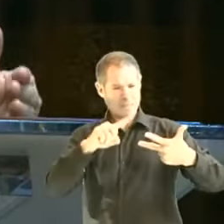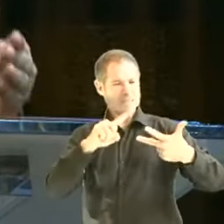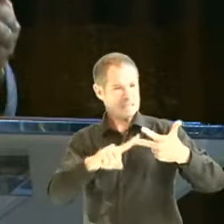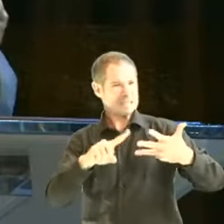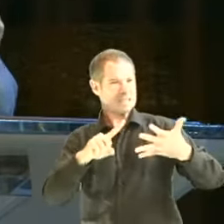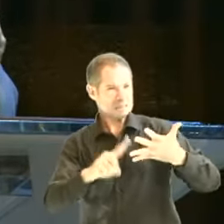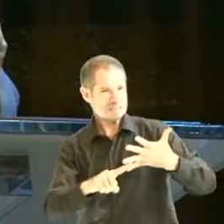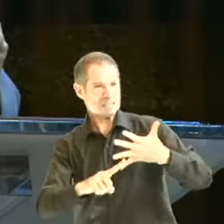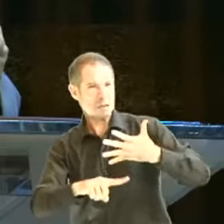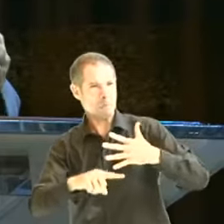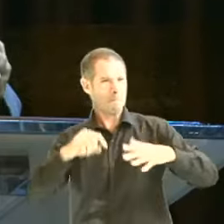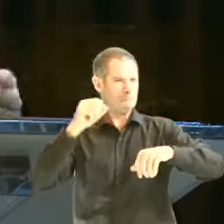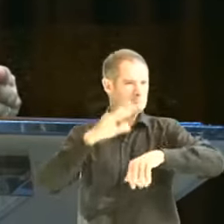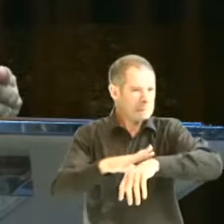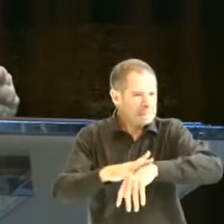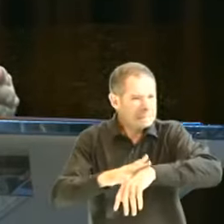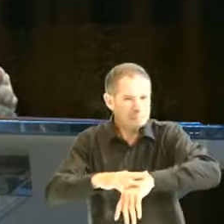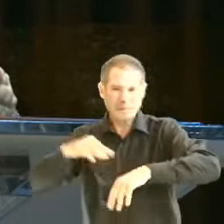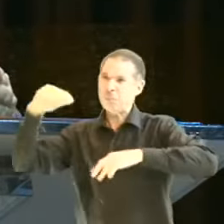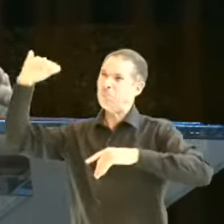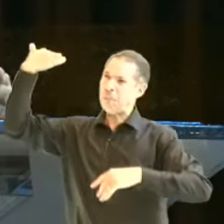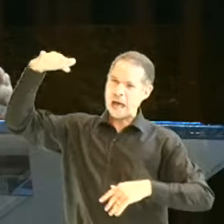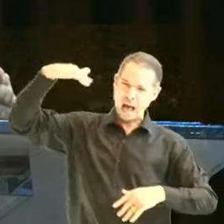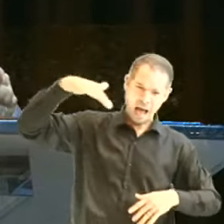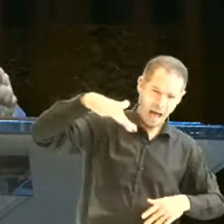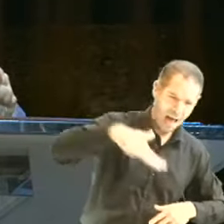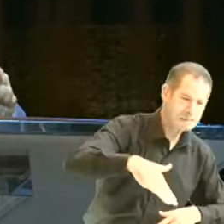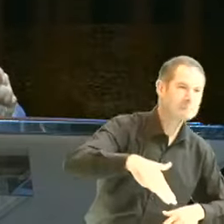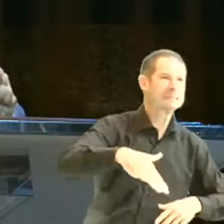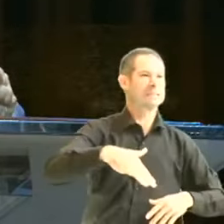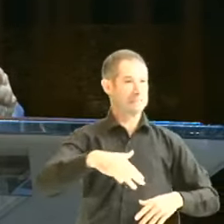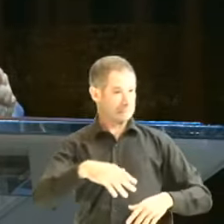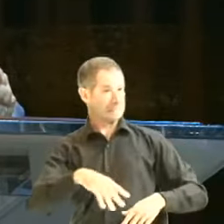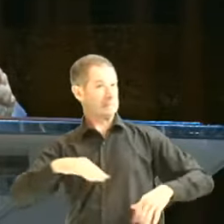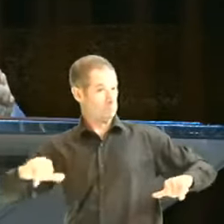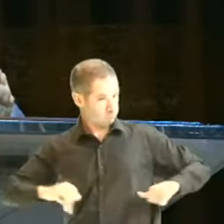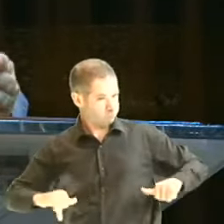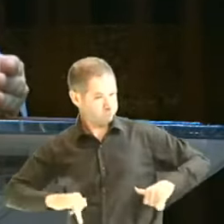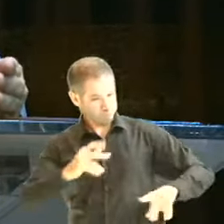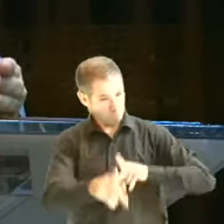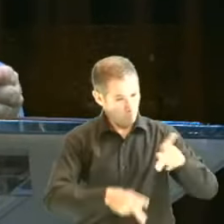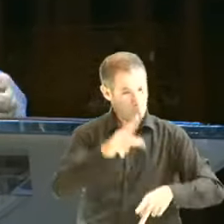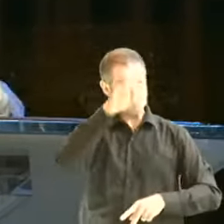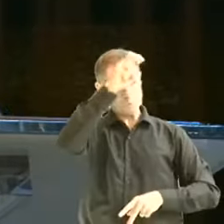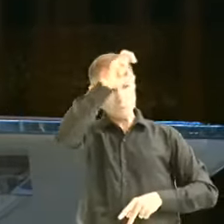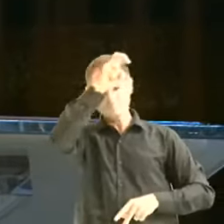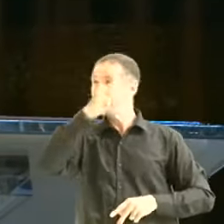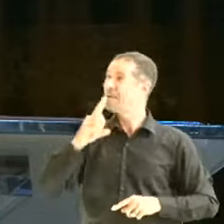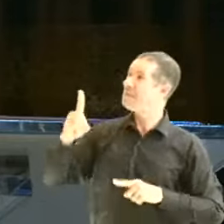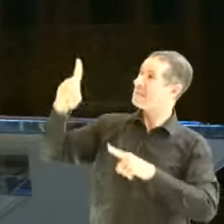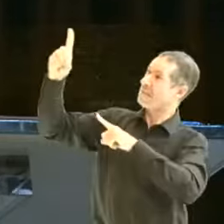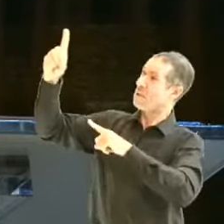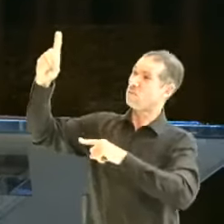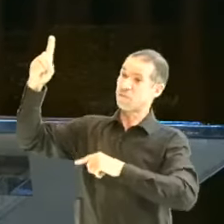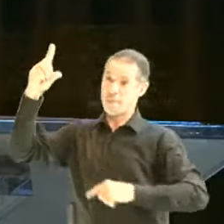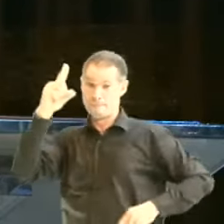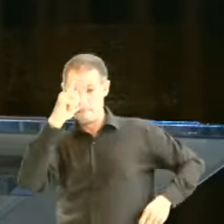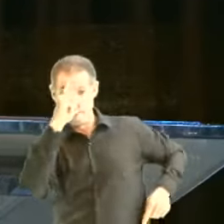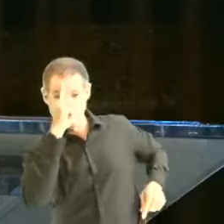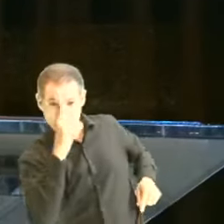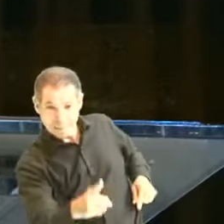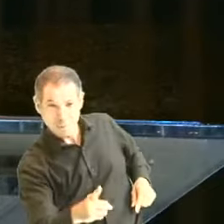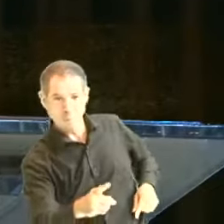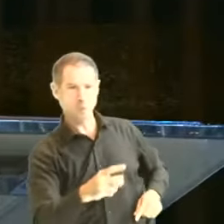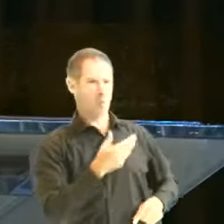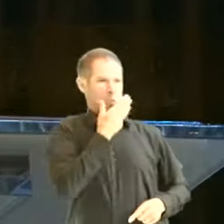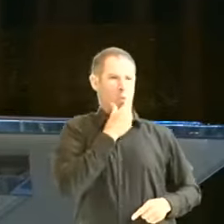terceira praga, a 10ª praga. Deus foi à frente. E mais,